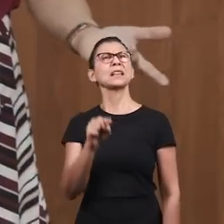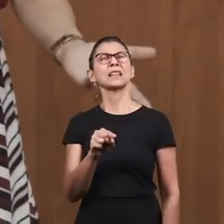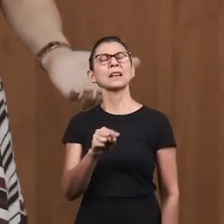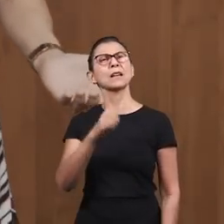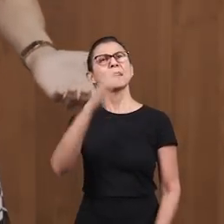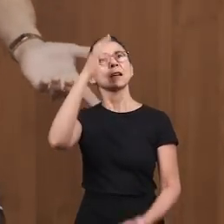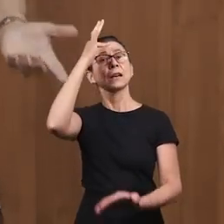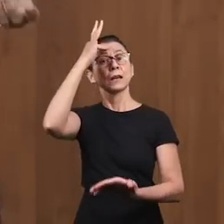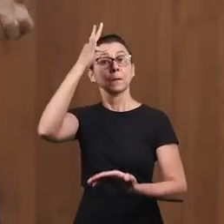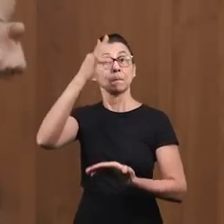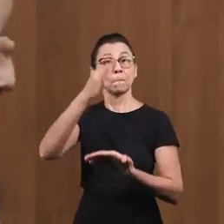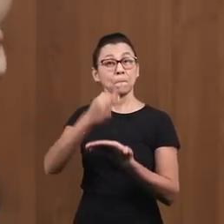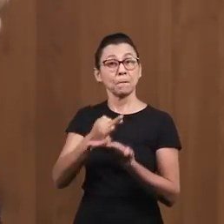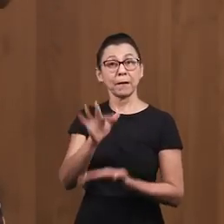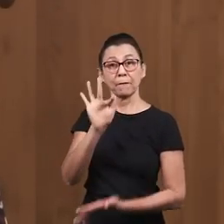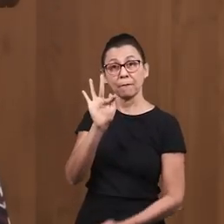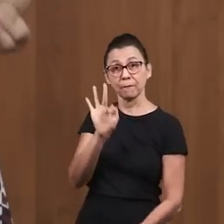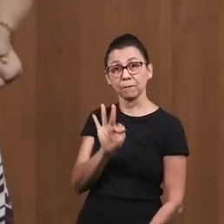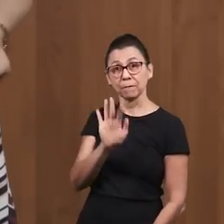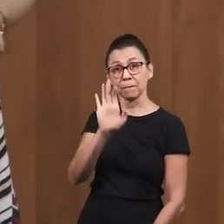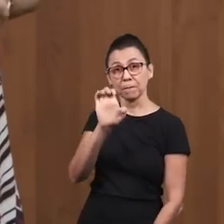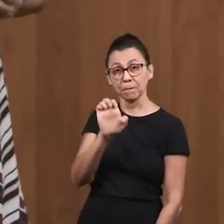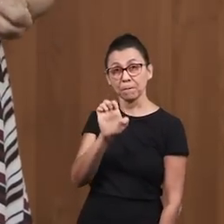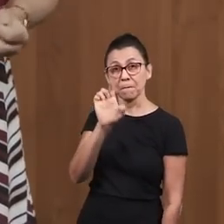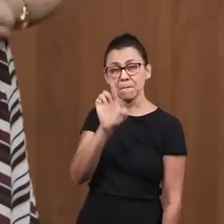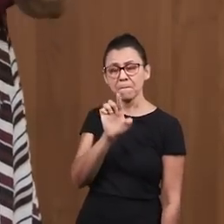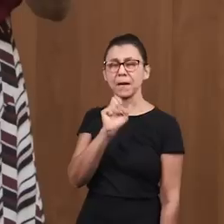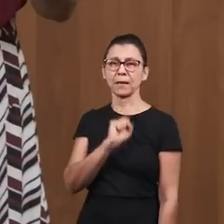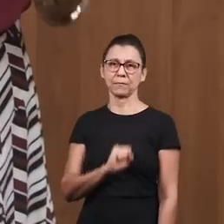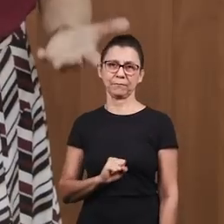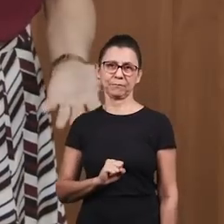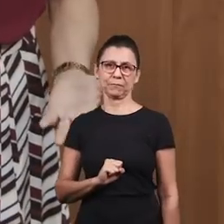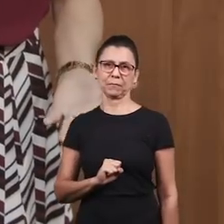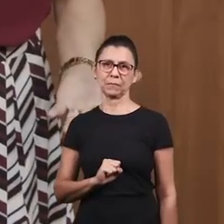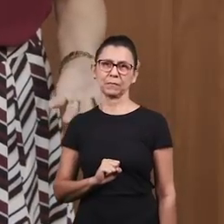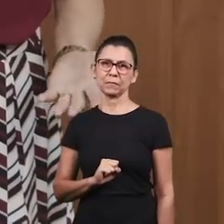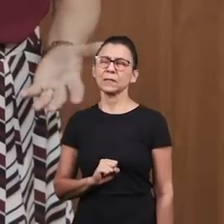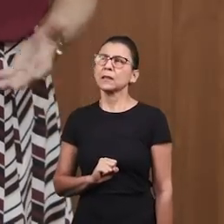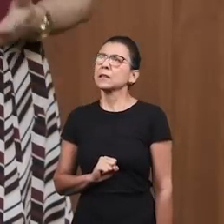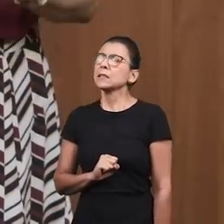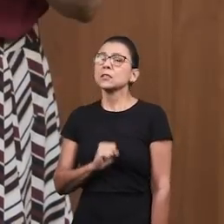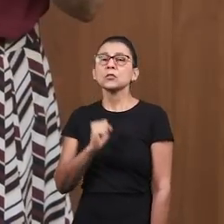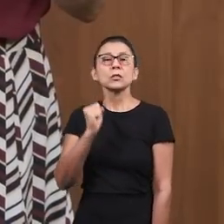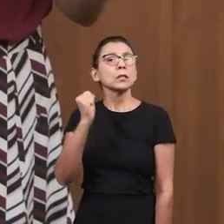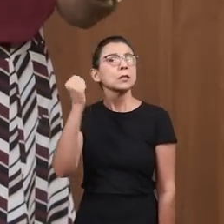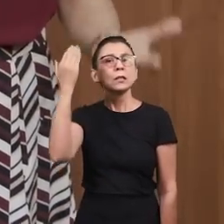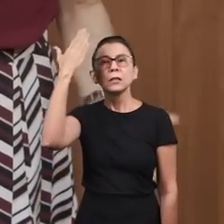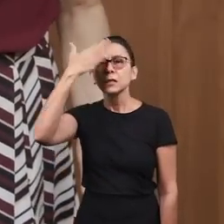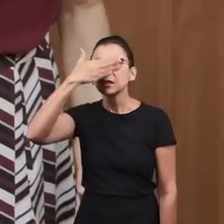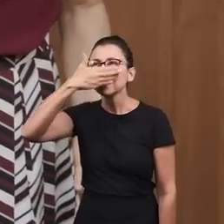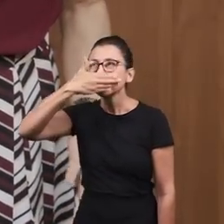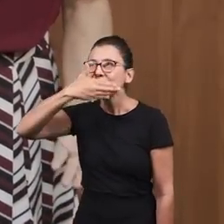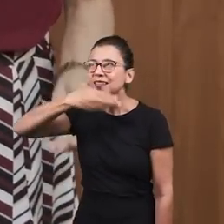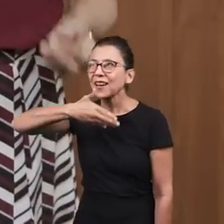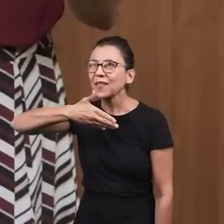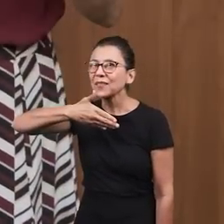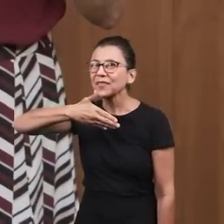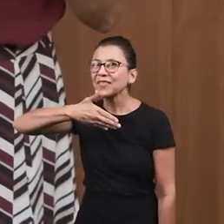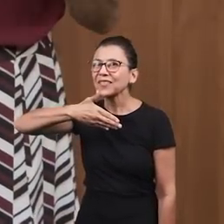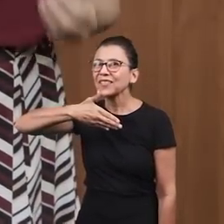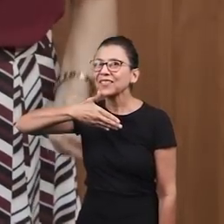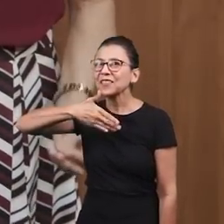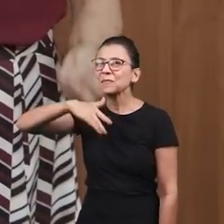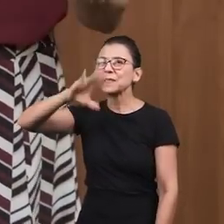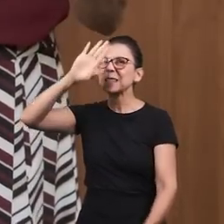é fé? Fé é alguma coisa que a gente espera, a gente não vê, mas a